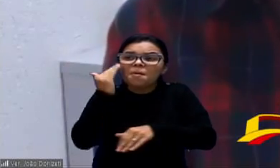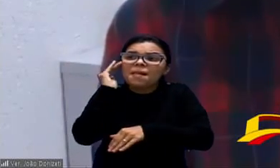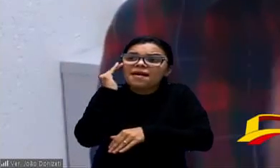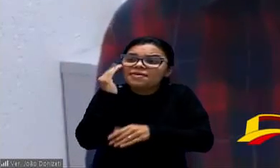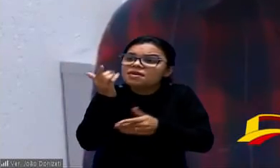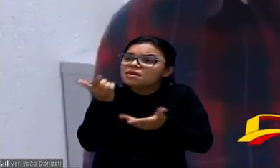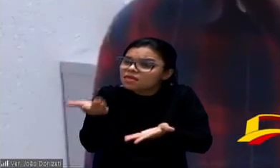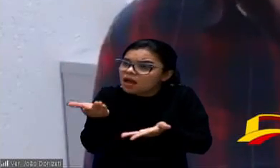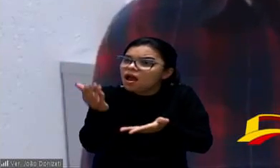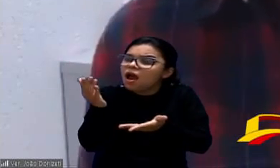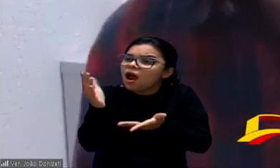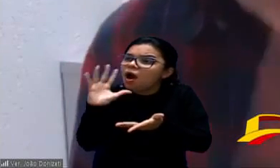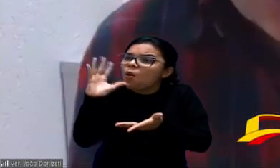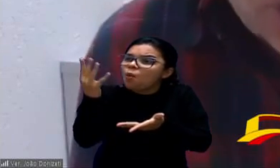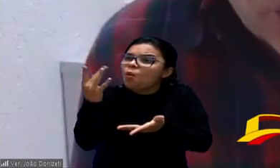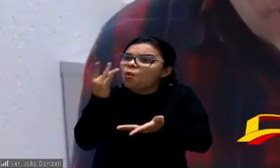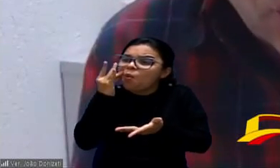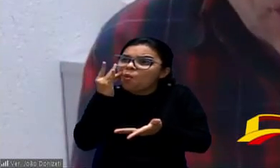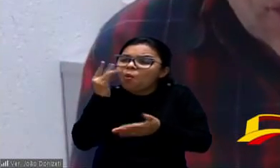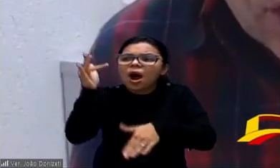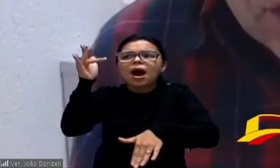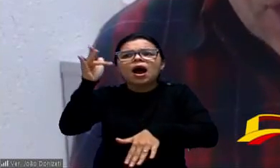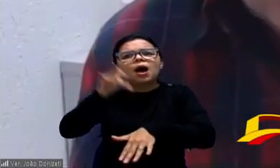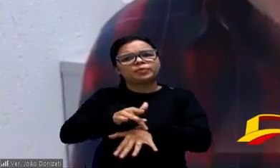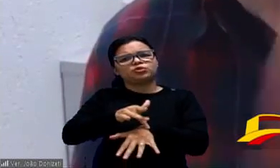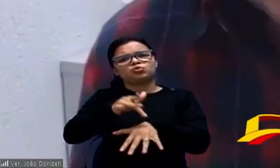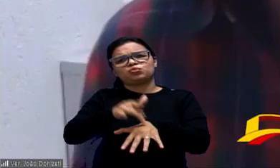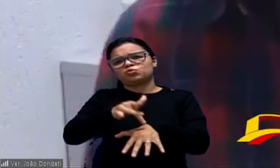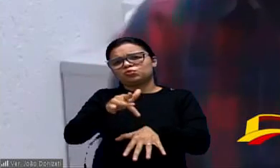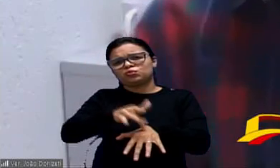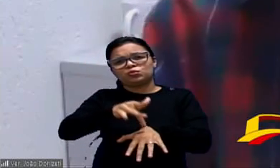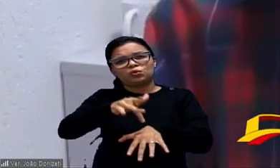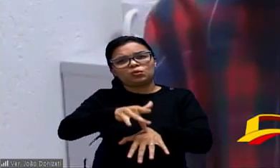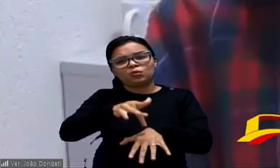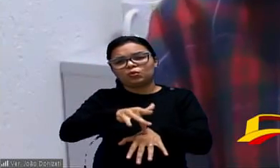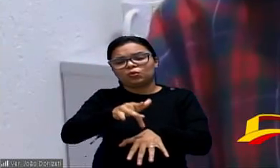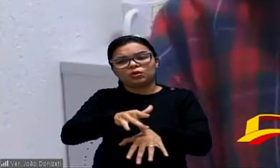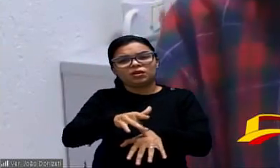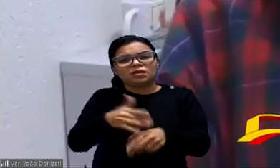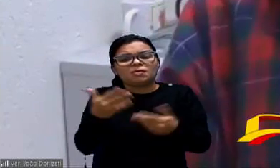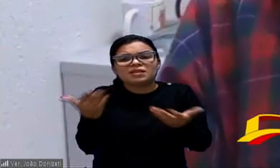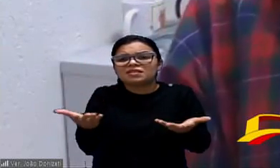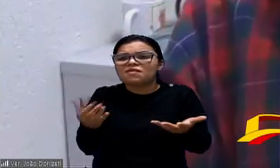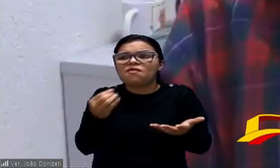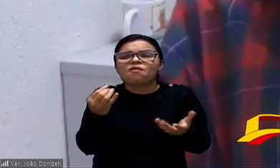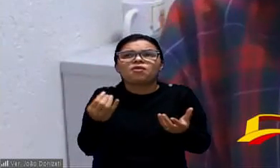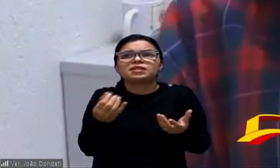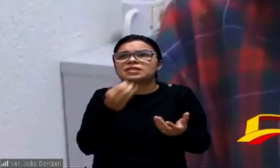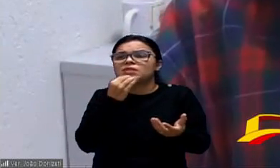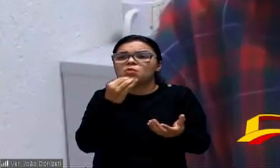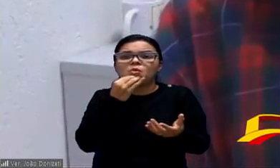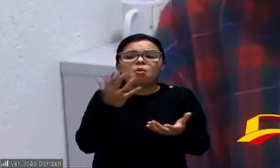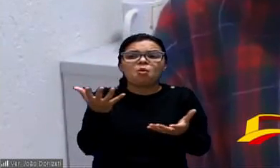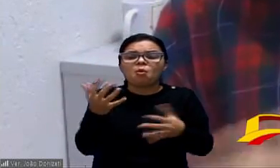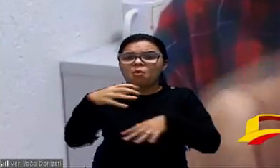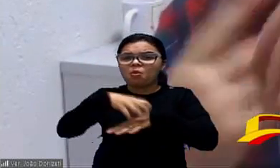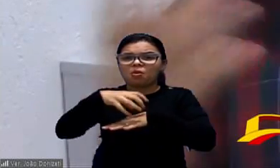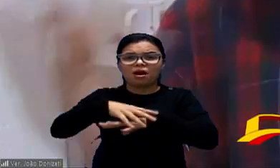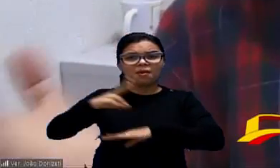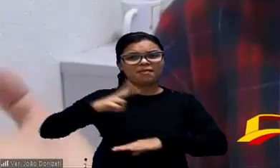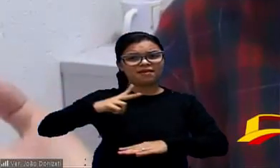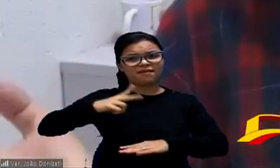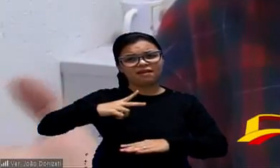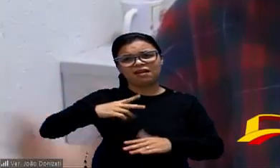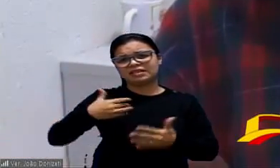no PROCON. Um absurdo, um absurdo. E ainda se fosse uma instituição particular que não